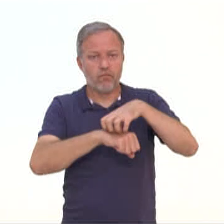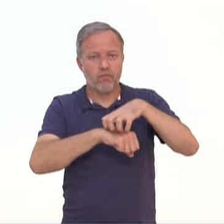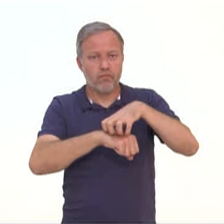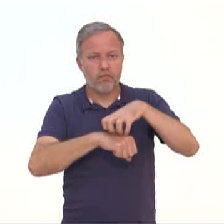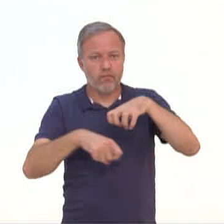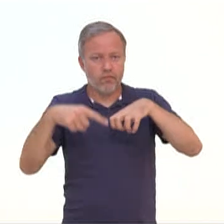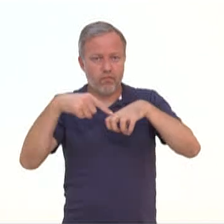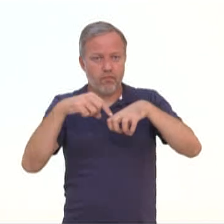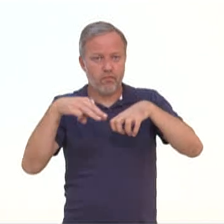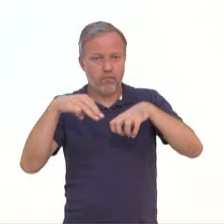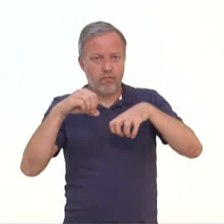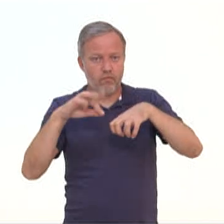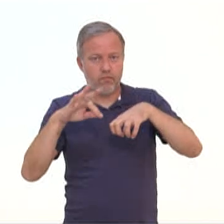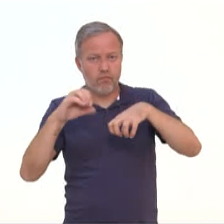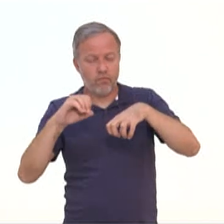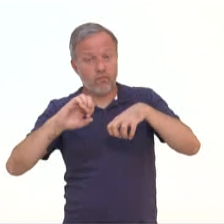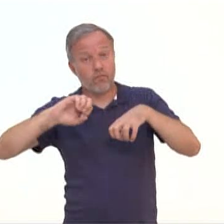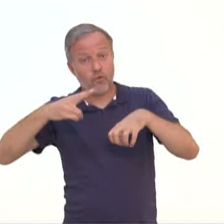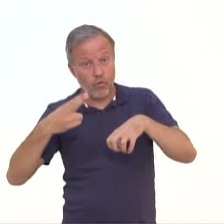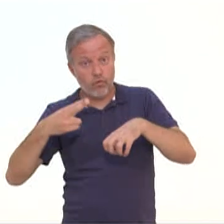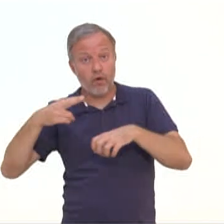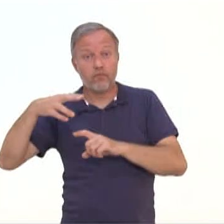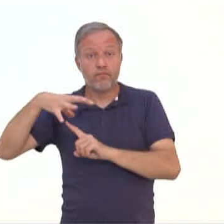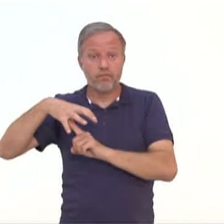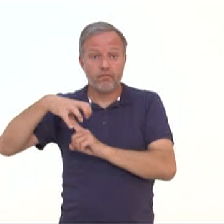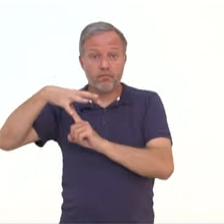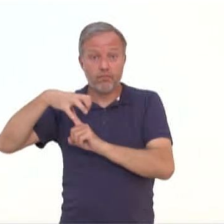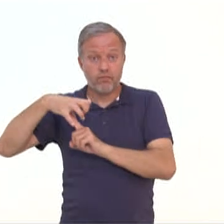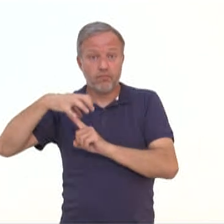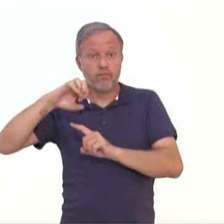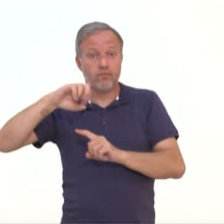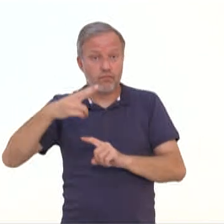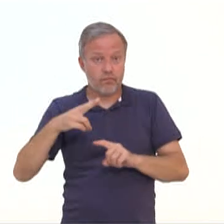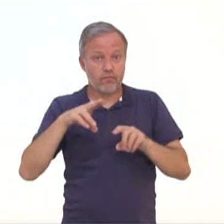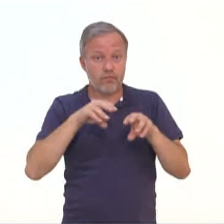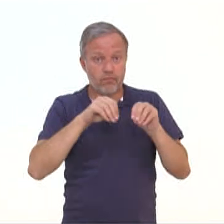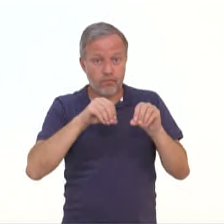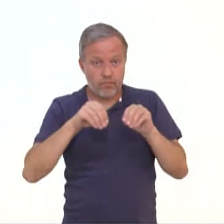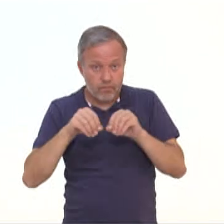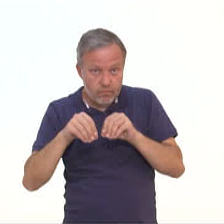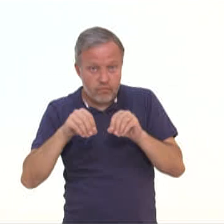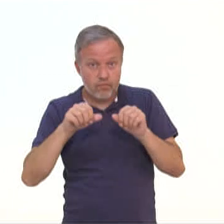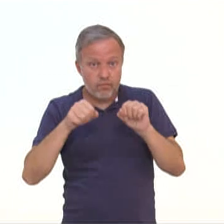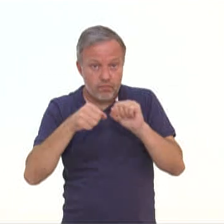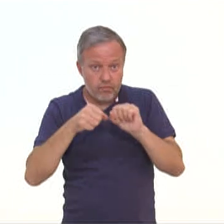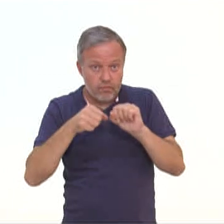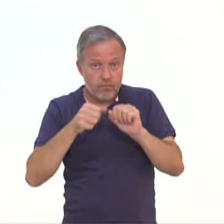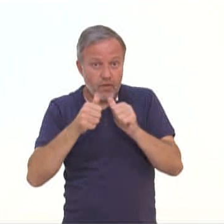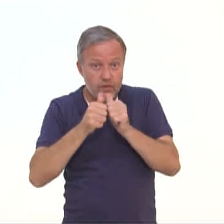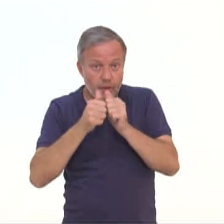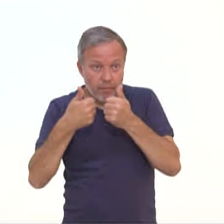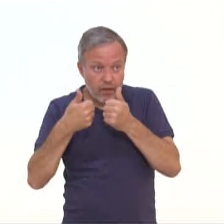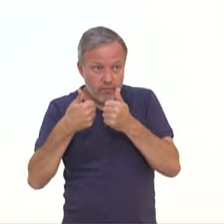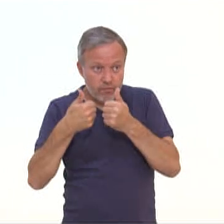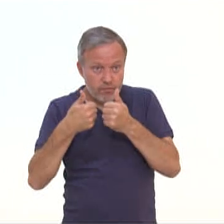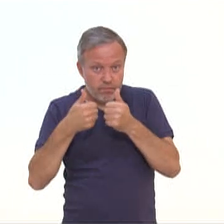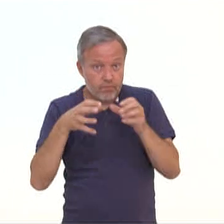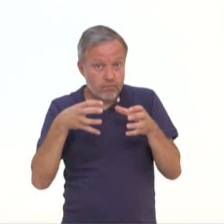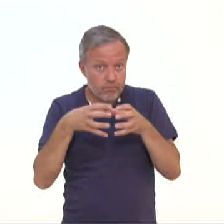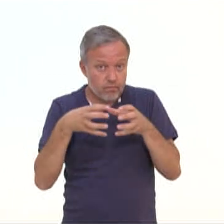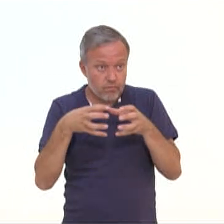cogumelos comestíveis e o fermento de fazer pão, são formados por organismos que pertencem ao reino fungi. Com relação a esse